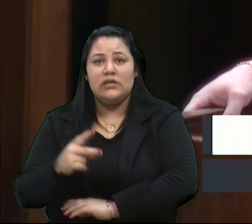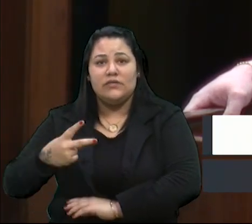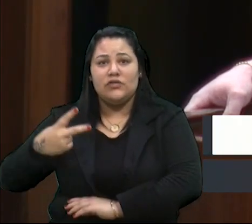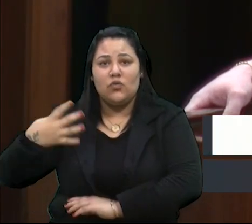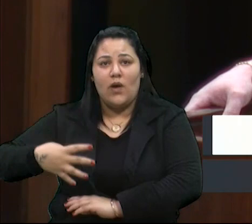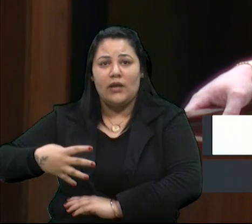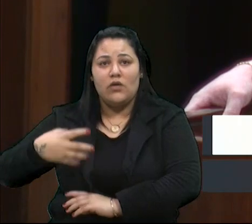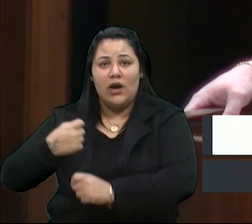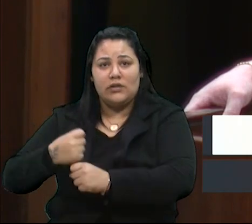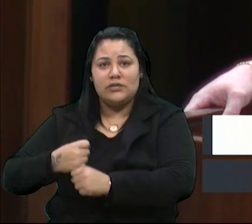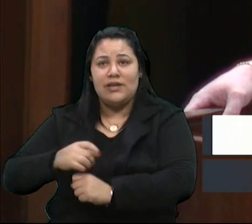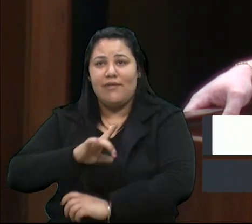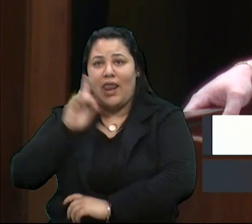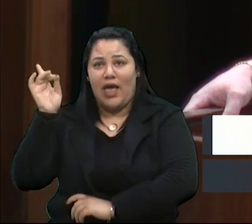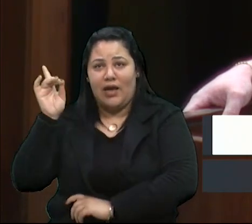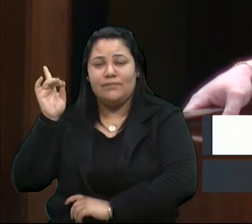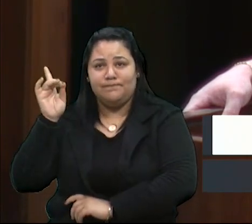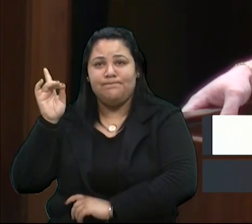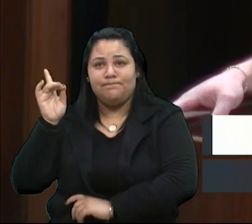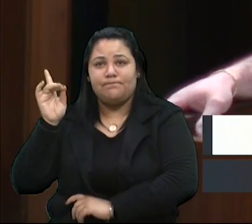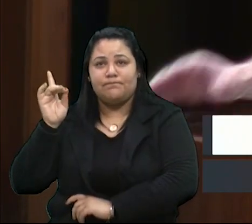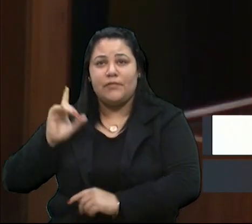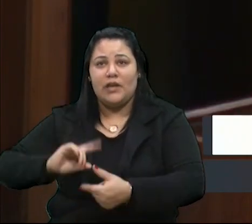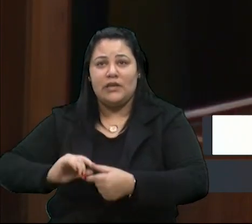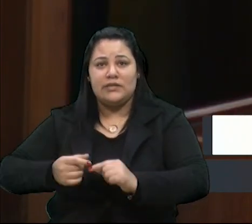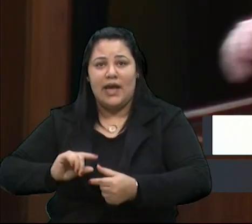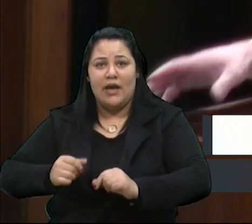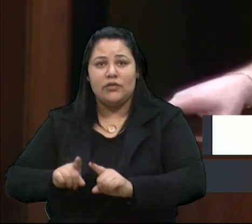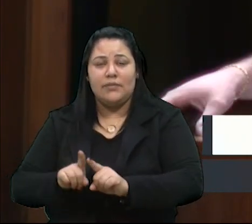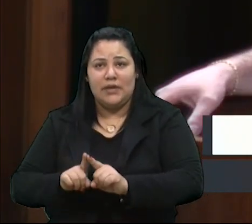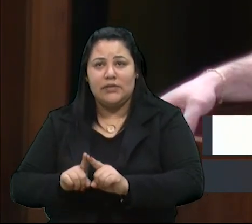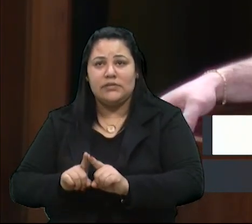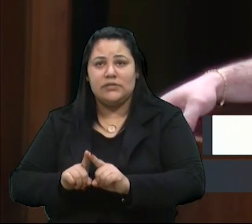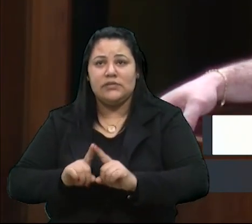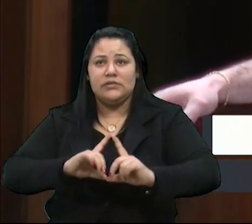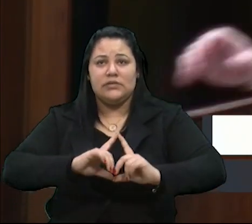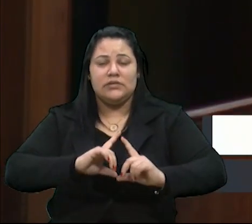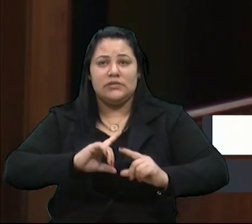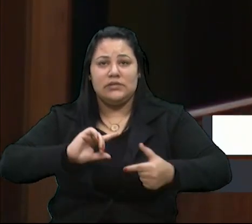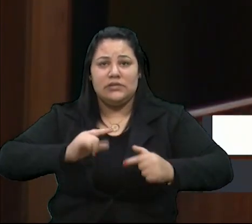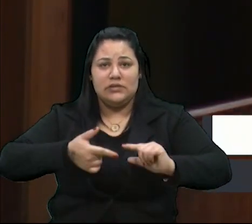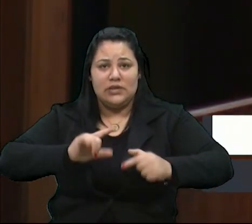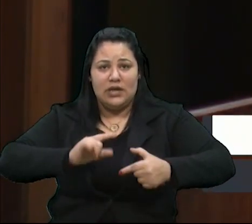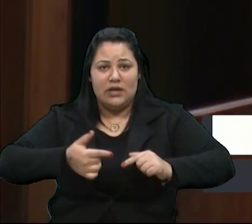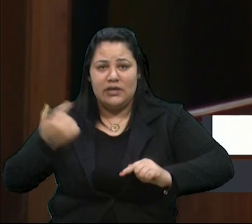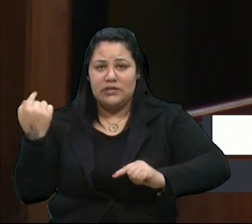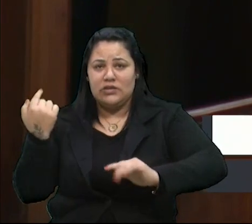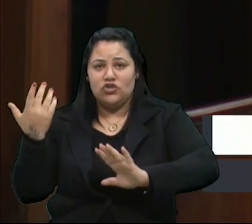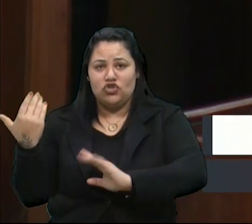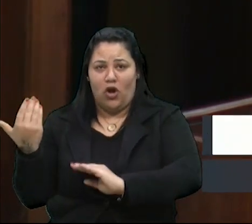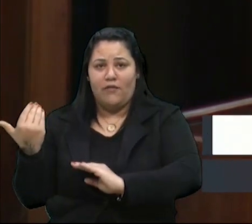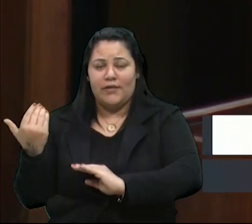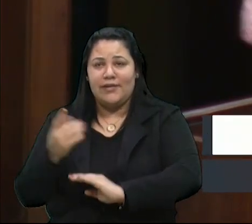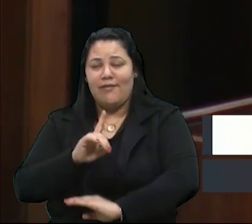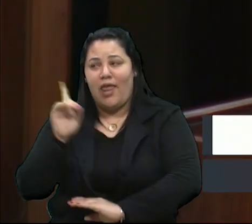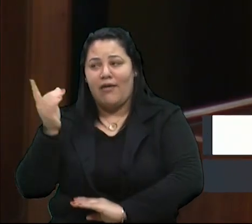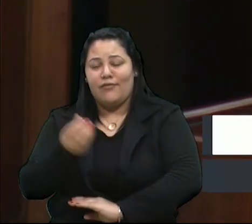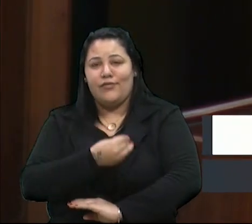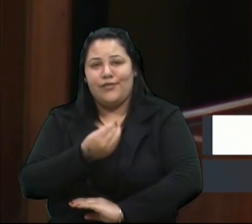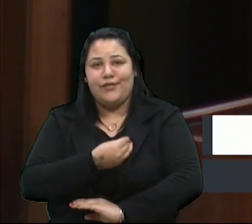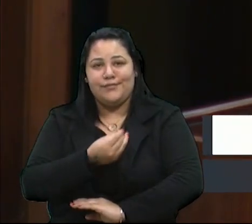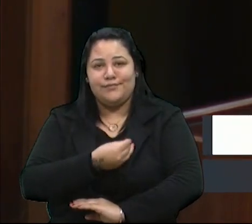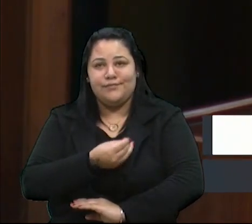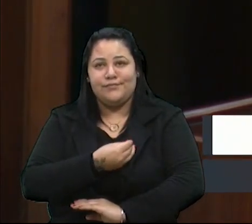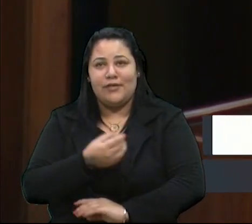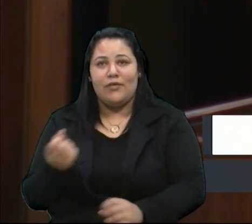Israel, o pai dele é de Israel, porto-alegrense, esse jovem que estava lá, estava vivendo sua vida, estava